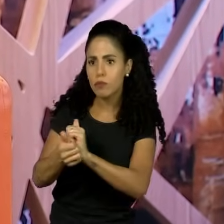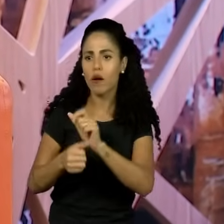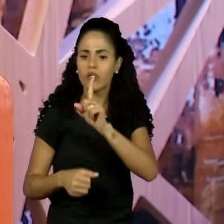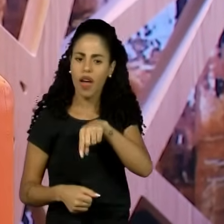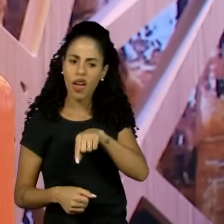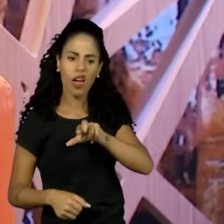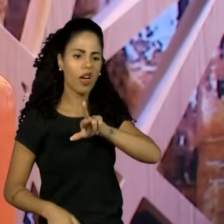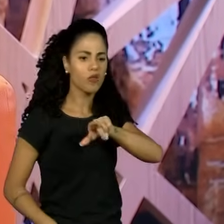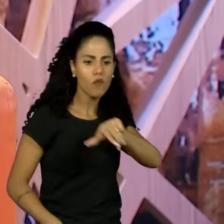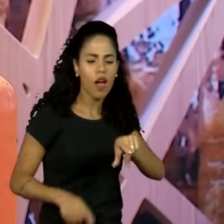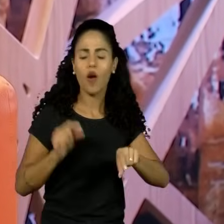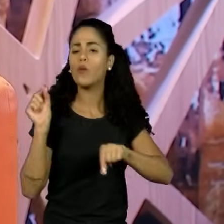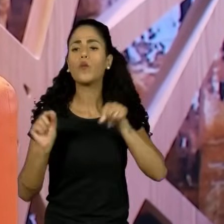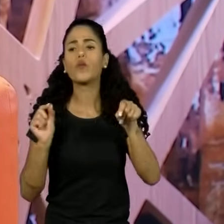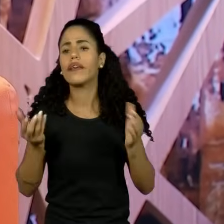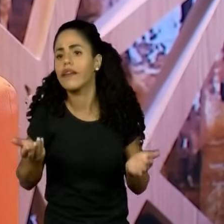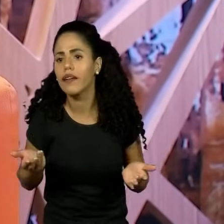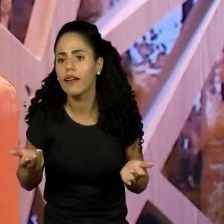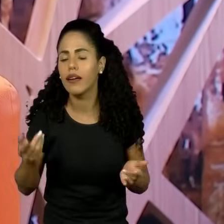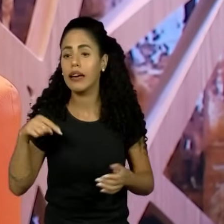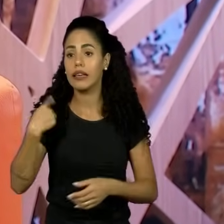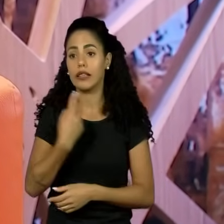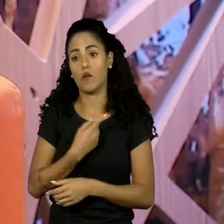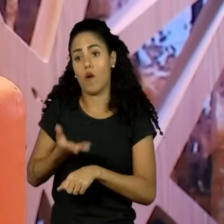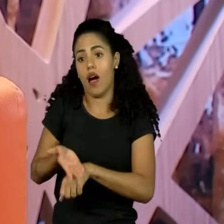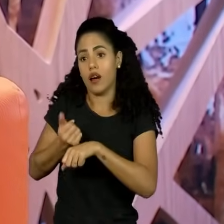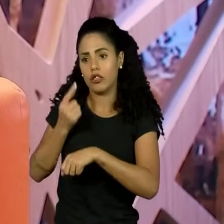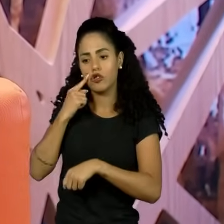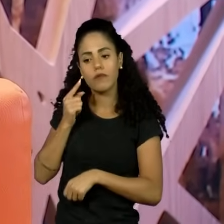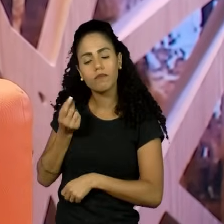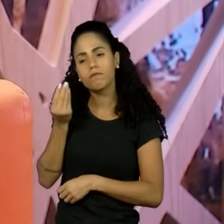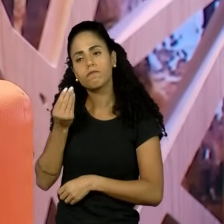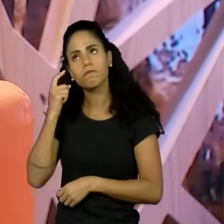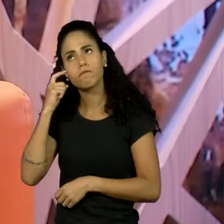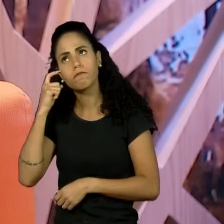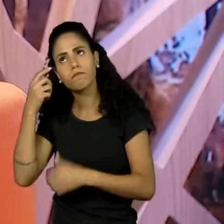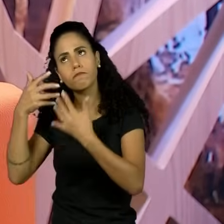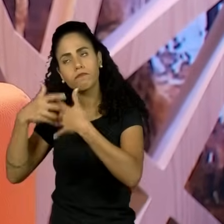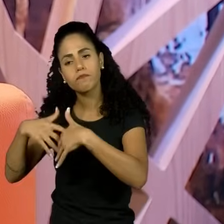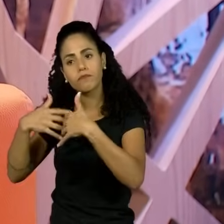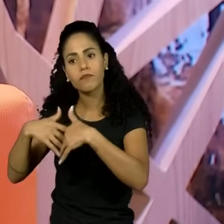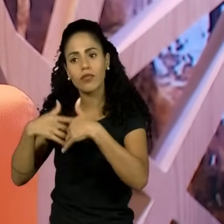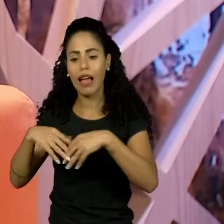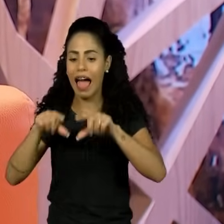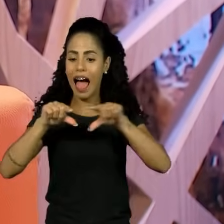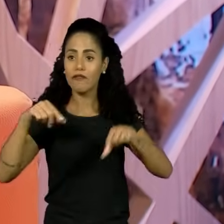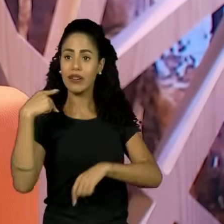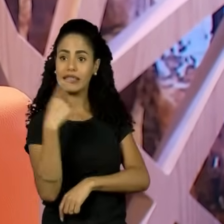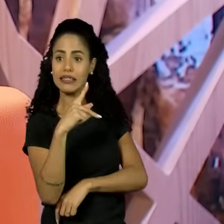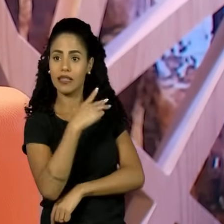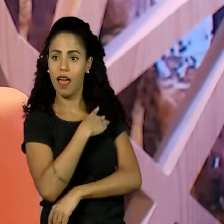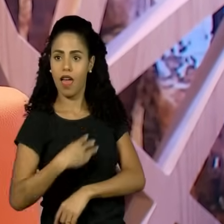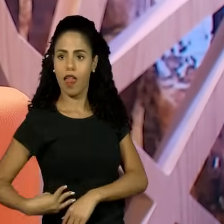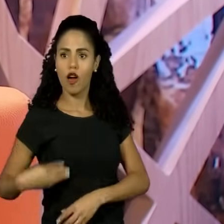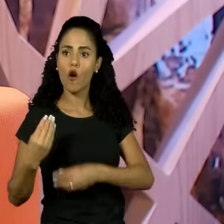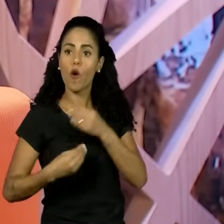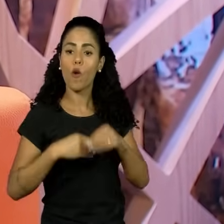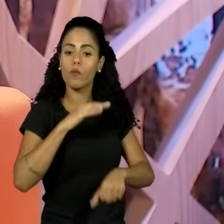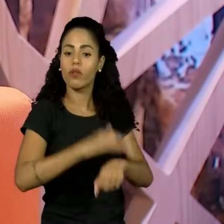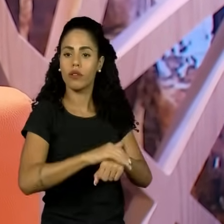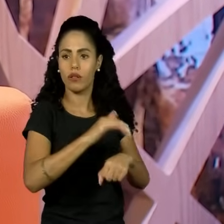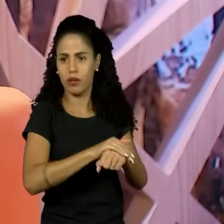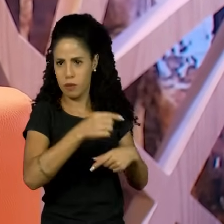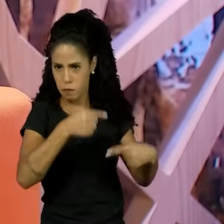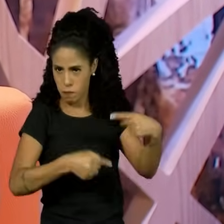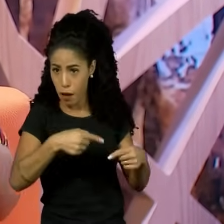é? E tudo mais. Então, eu acho que antes da gente polemizar a frase, é a gente pensar que a frase dela tem a ver também com a construção de políticas